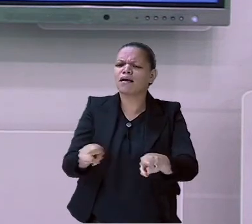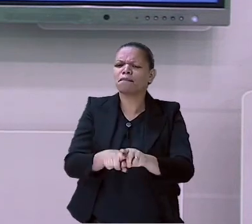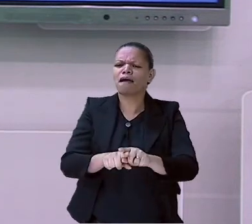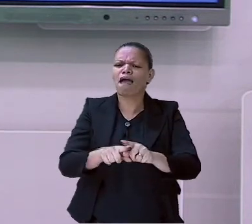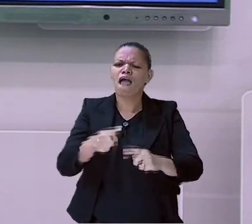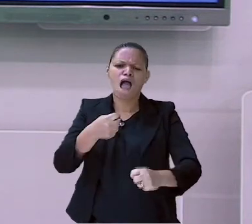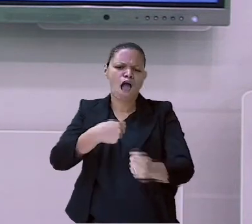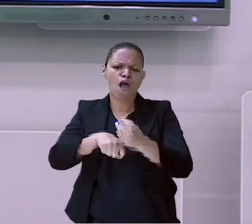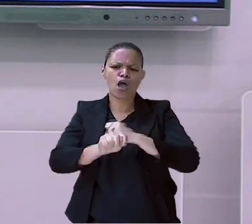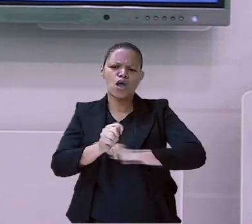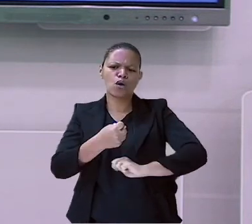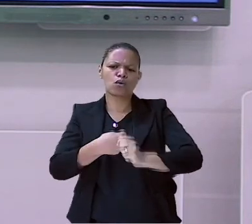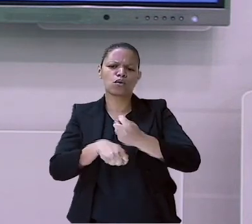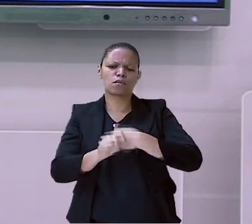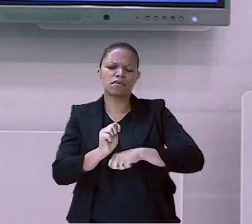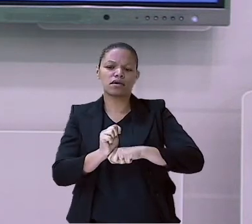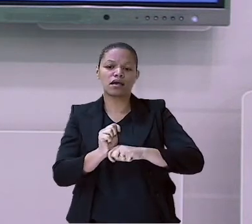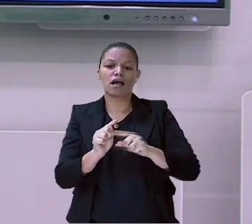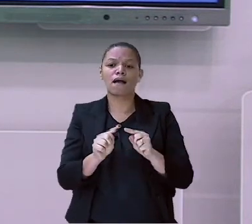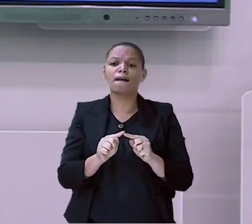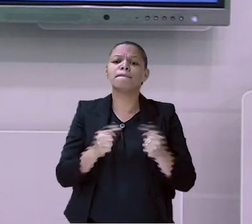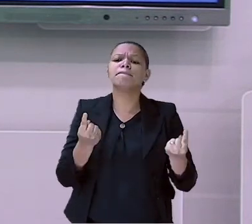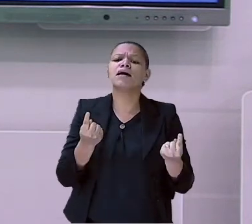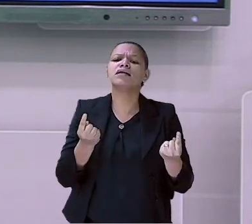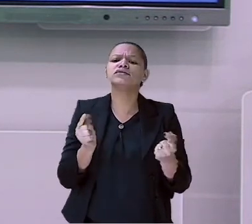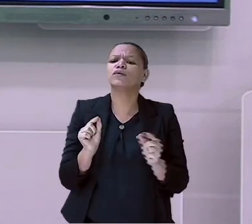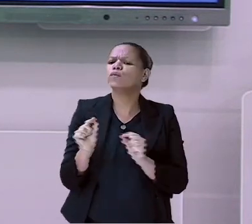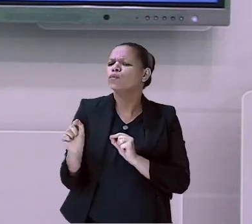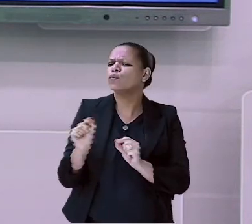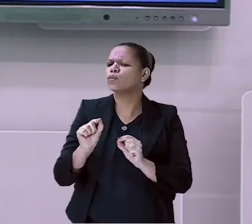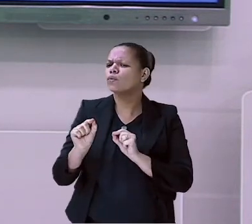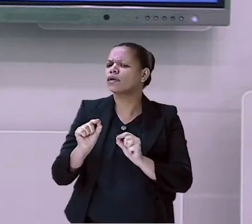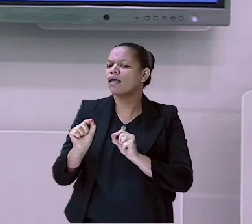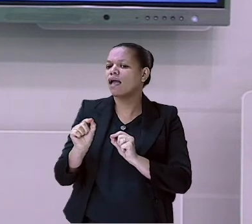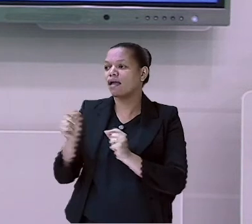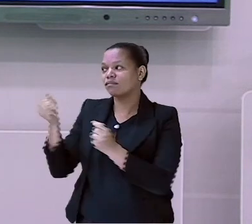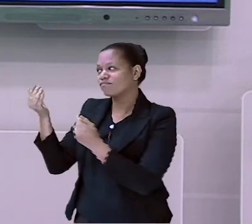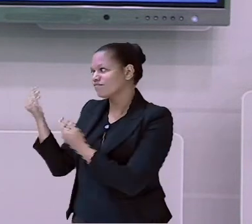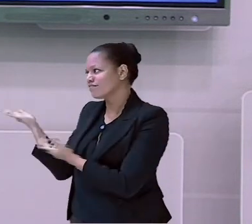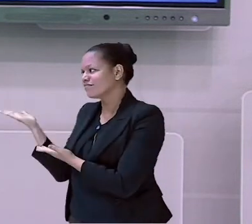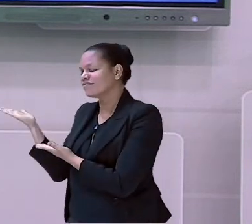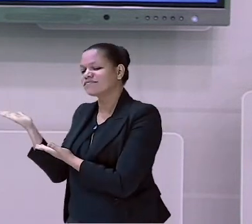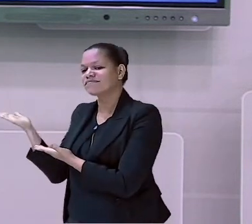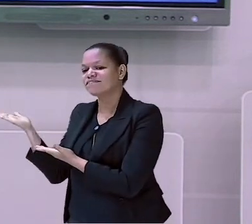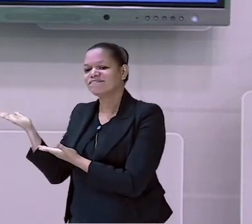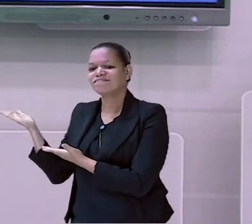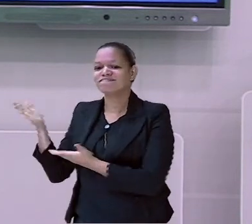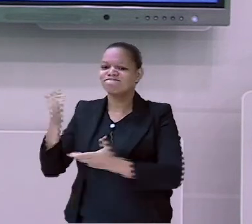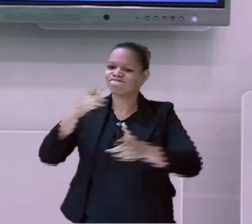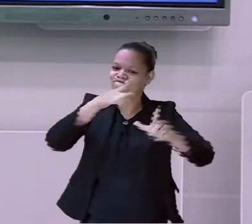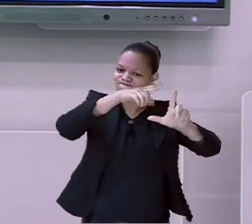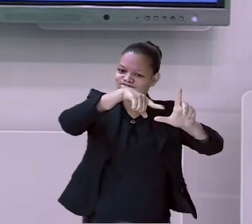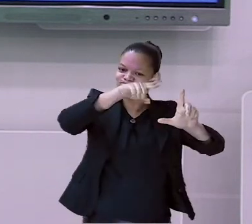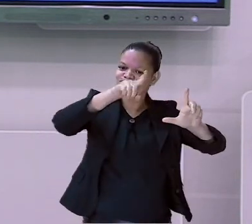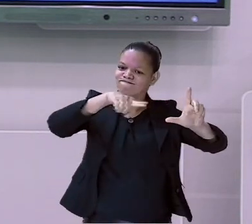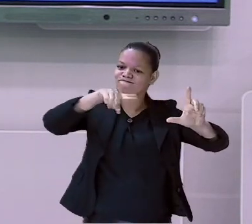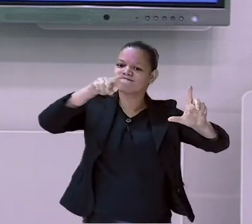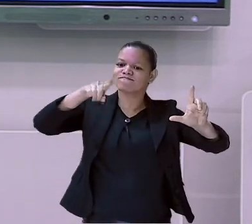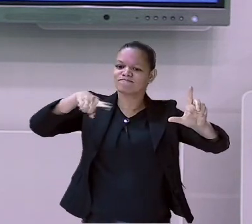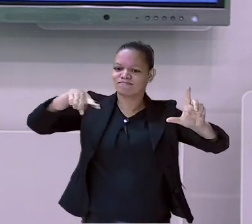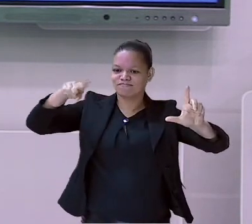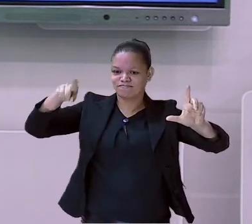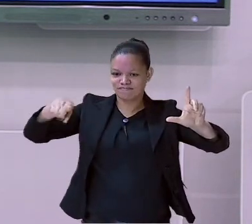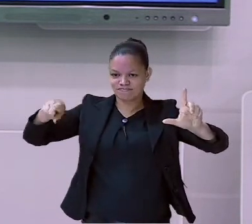Isso é um gráfico. Nós temos aqui a mesma informação do que estava lá no preço